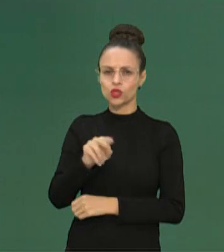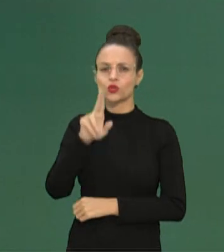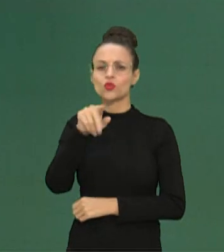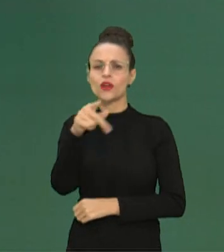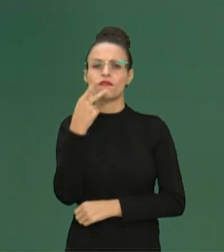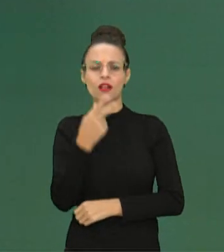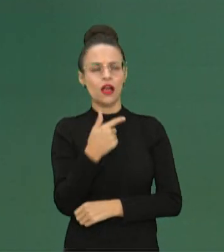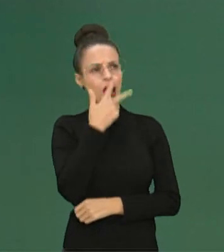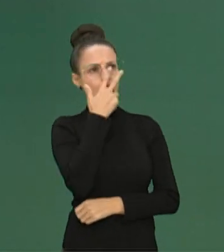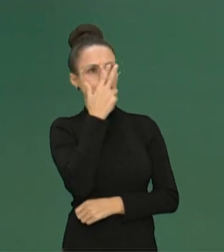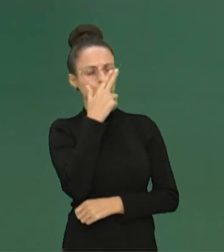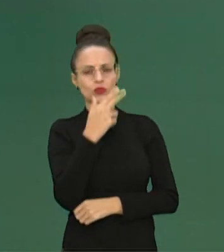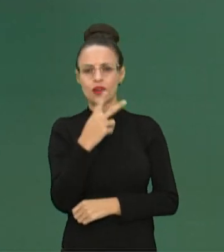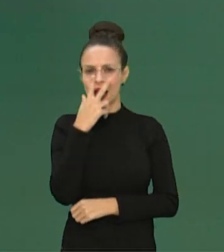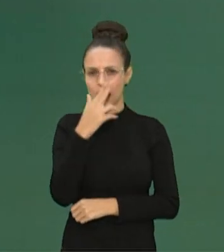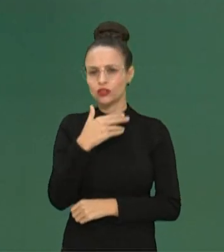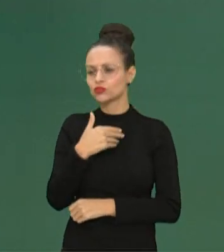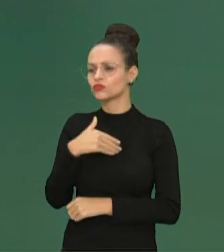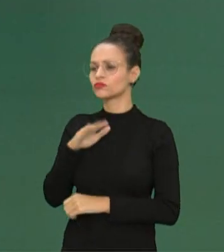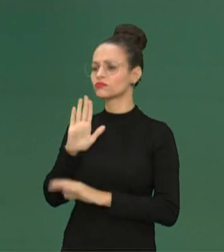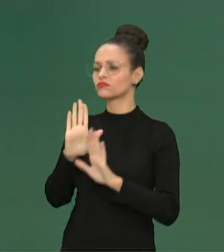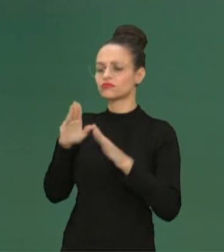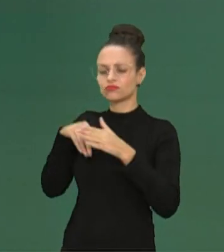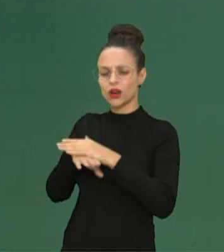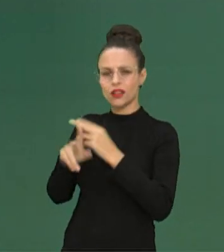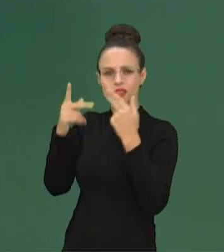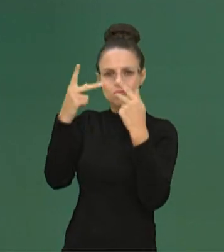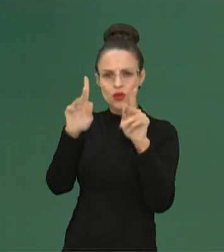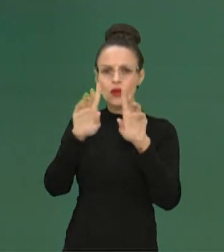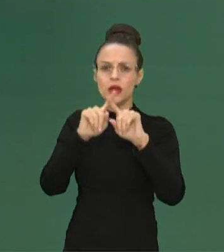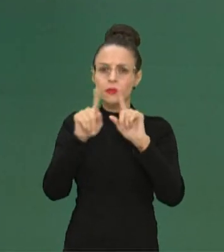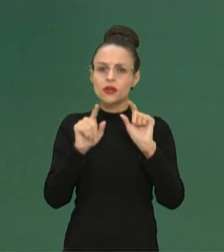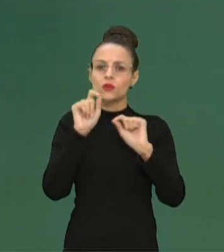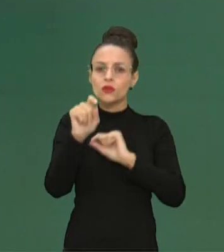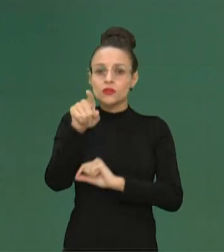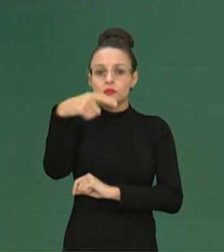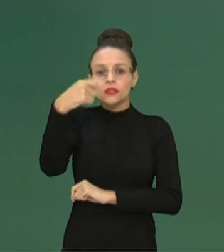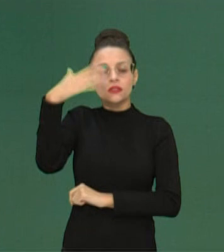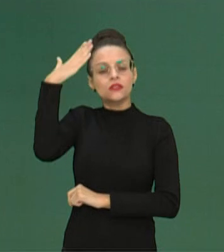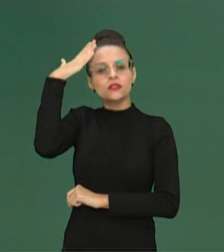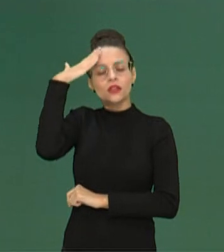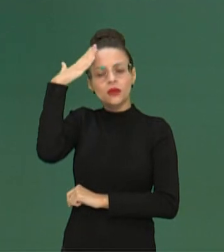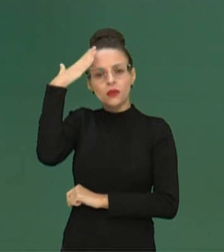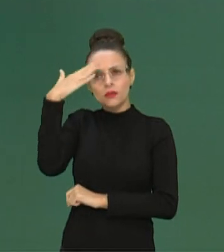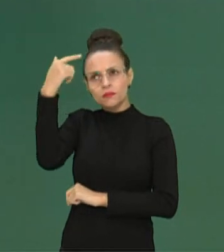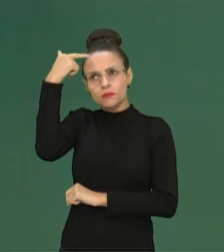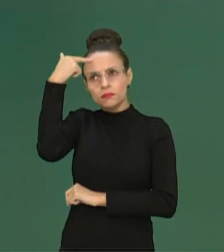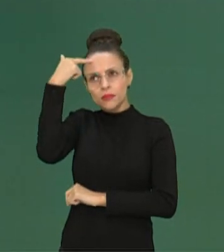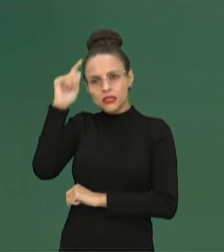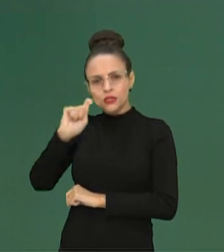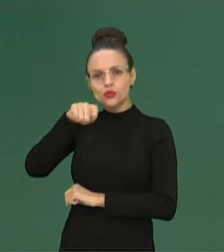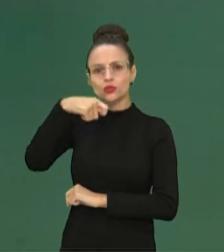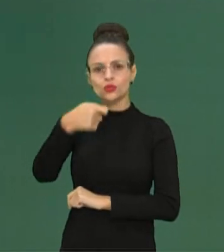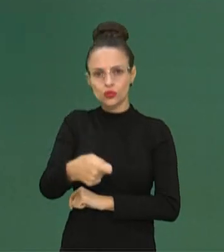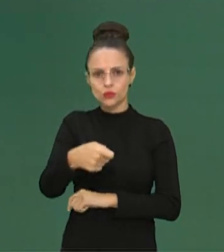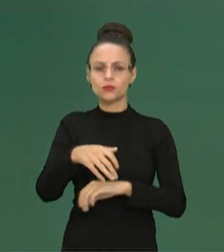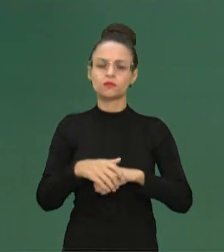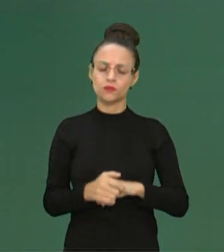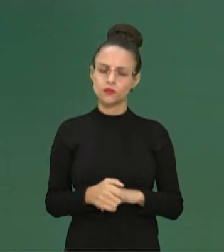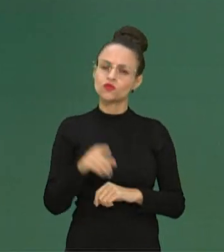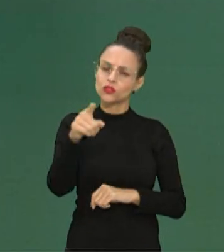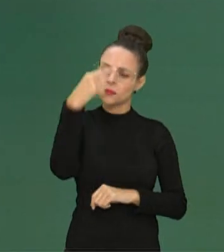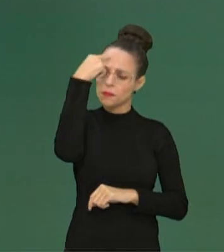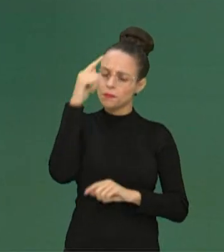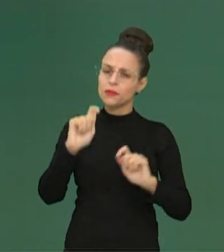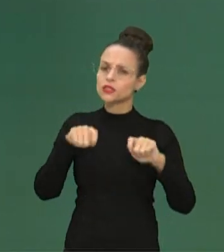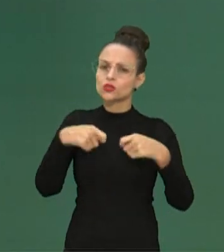você acha alguma coisa. Quem acha, leva para casa, é seu. Você tem que saber, você tem que pensar sobre. Então, o que você pensa?